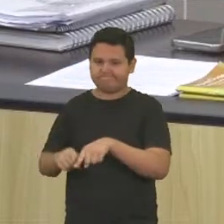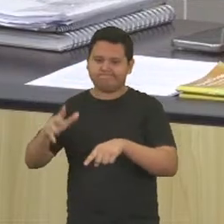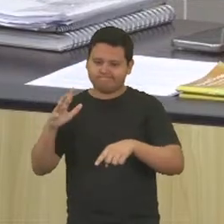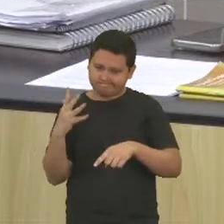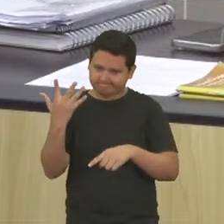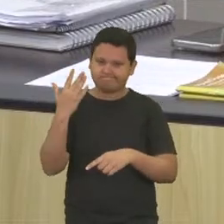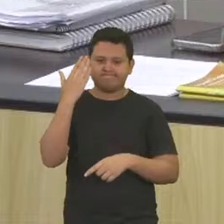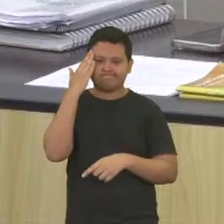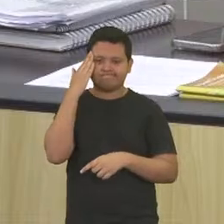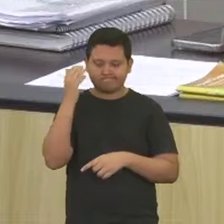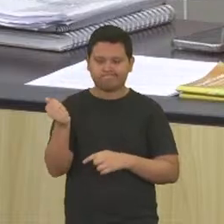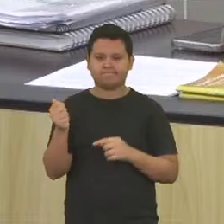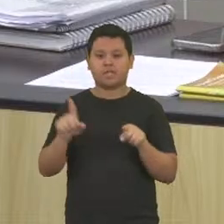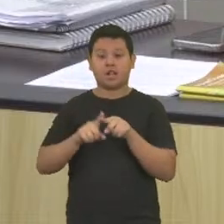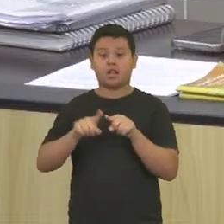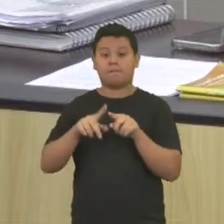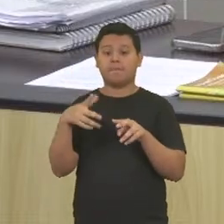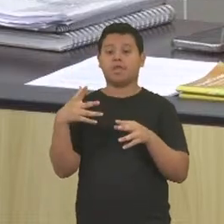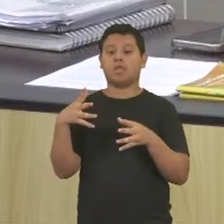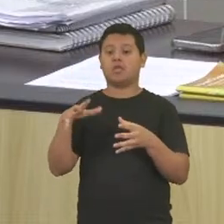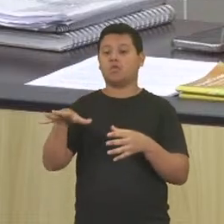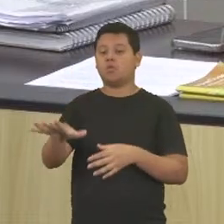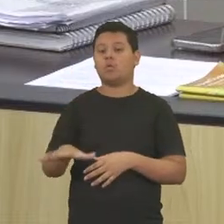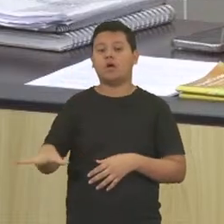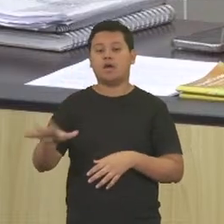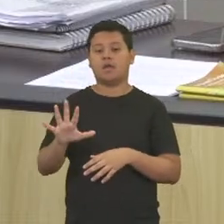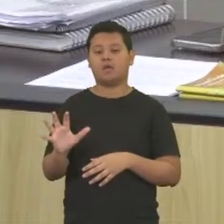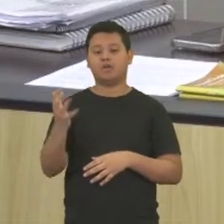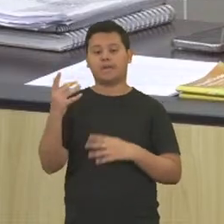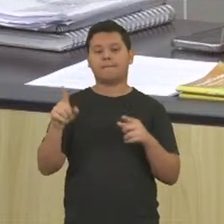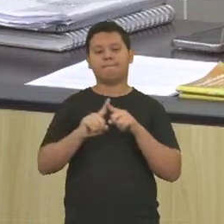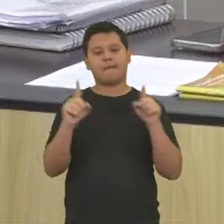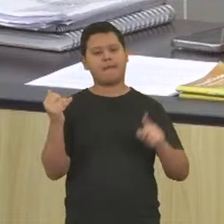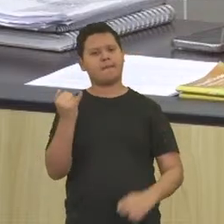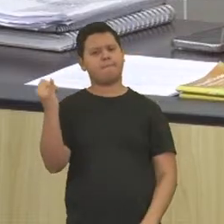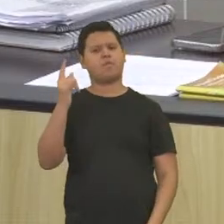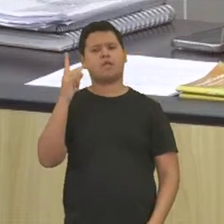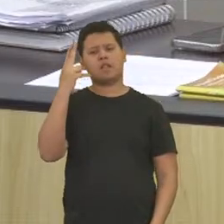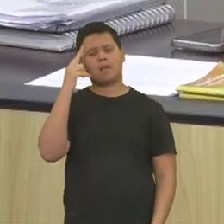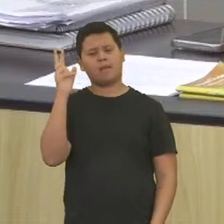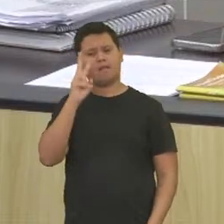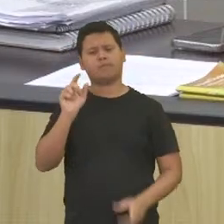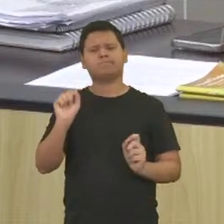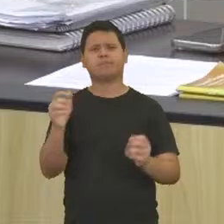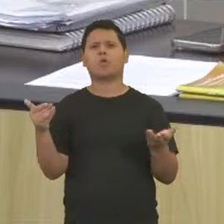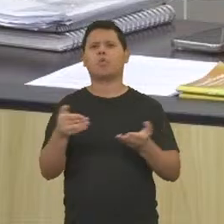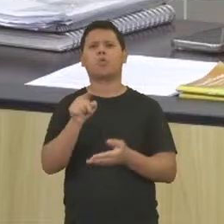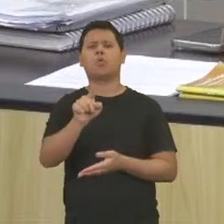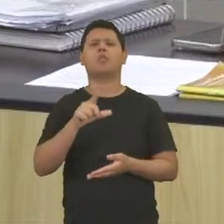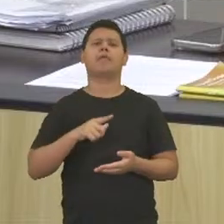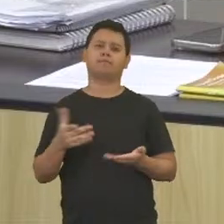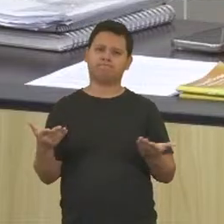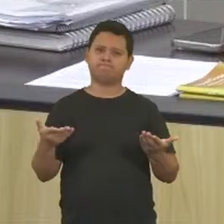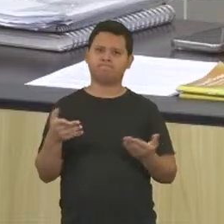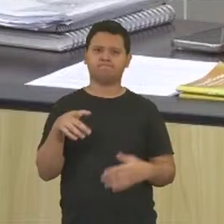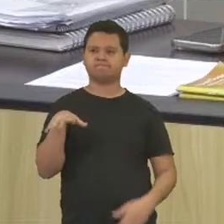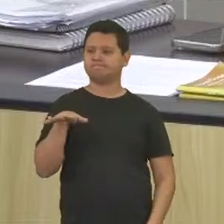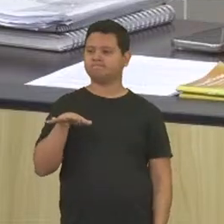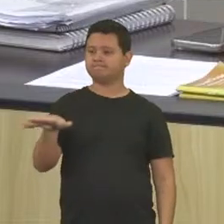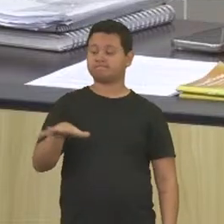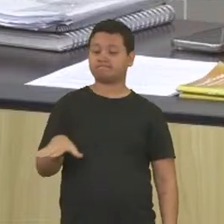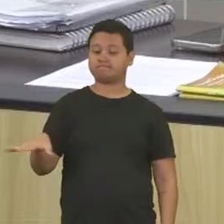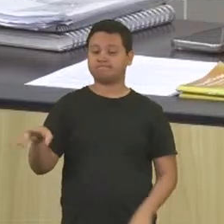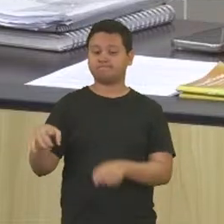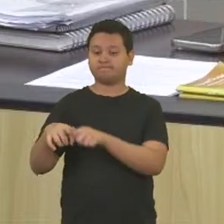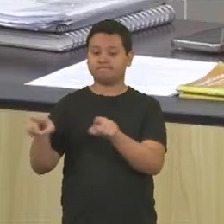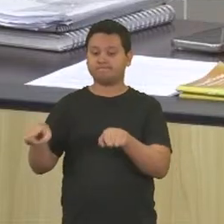passando, que os campos estão passando, mas é muito bom a gente lembrar também que hoje nós temos o campo do Campuzano, que